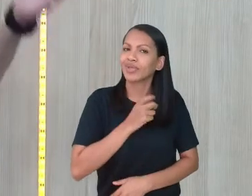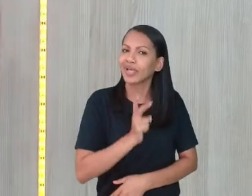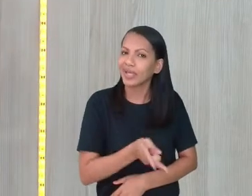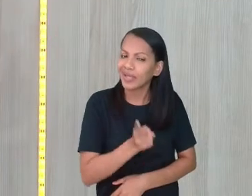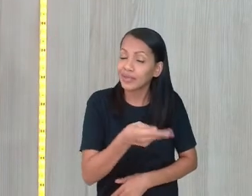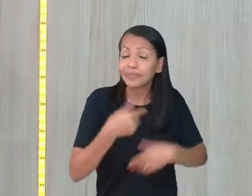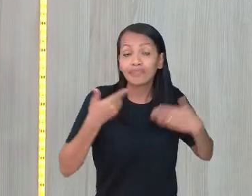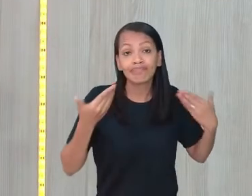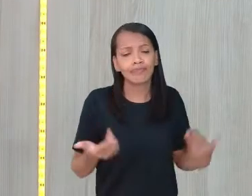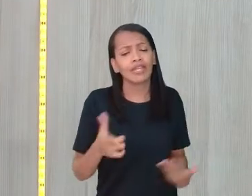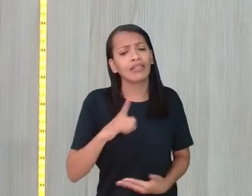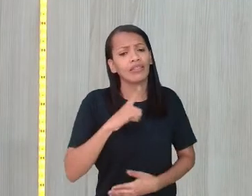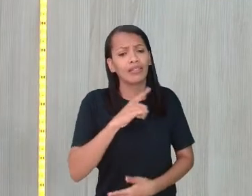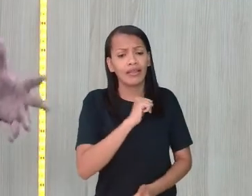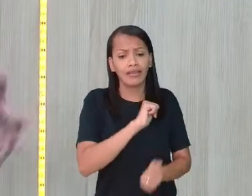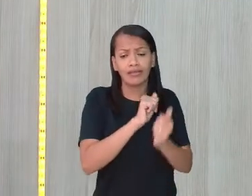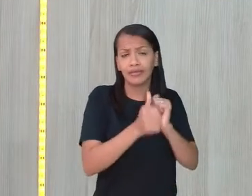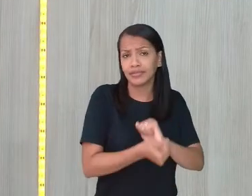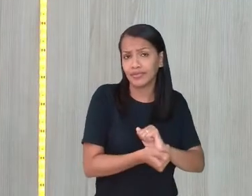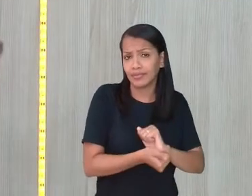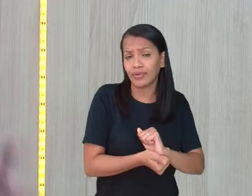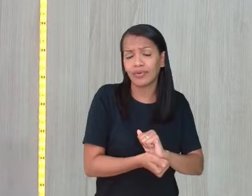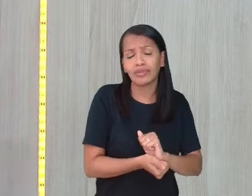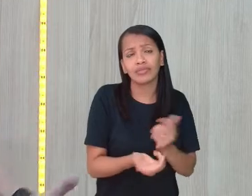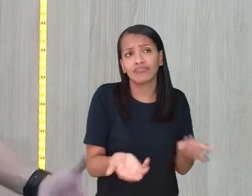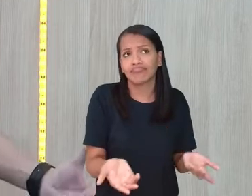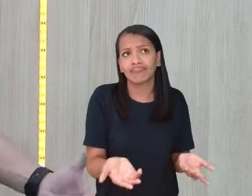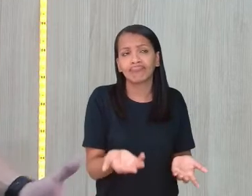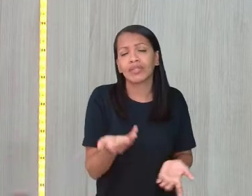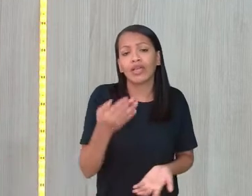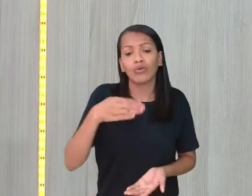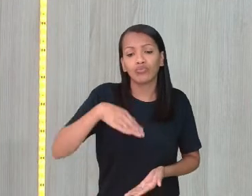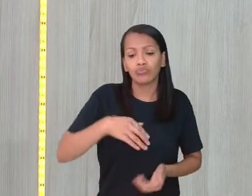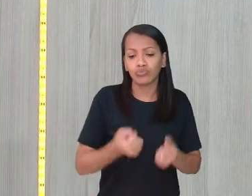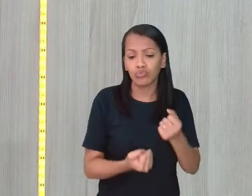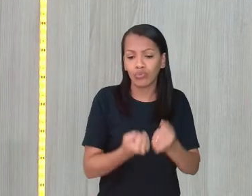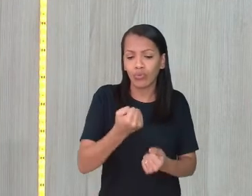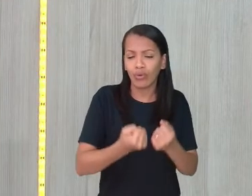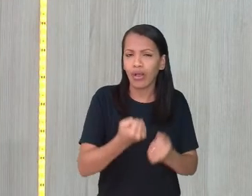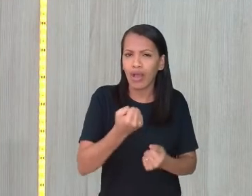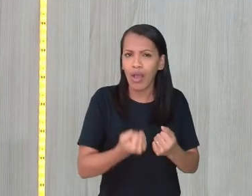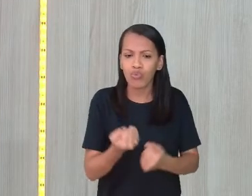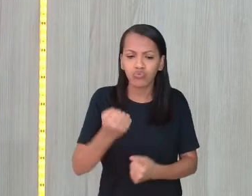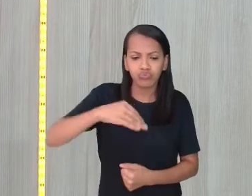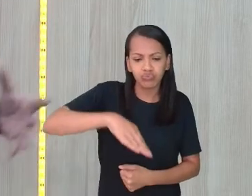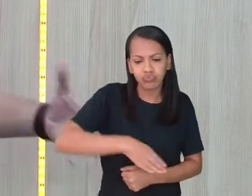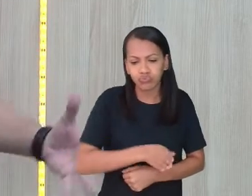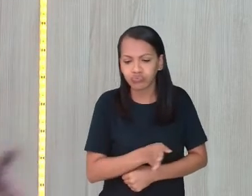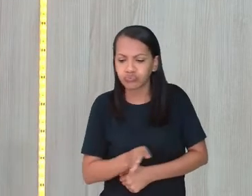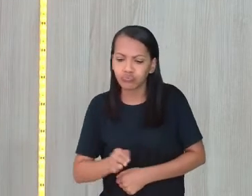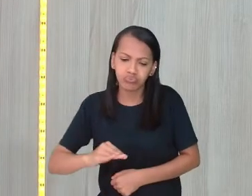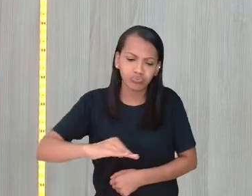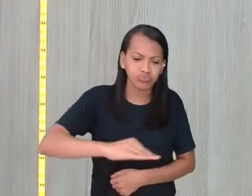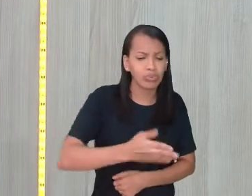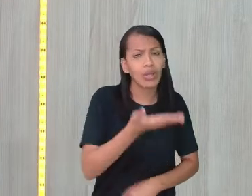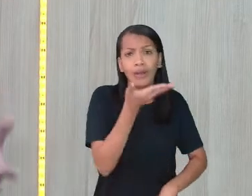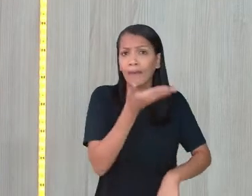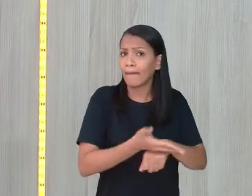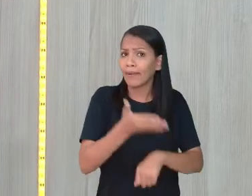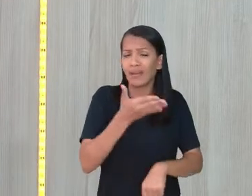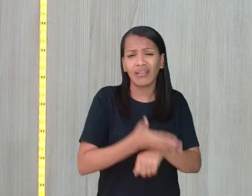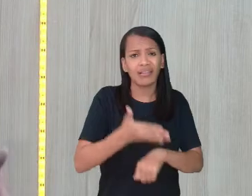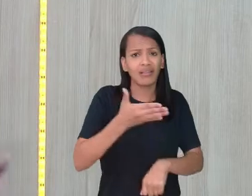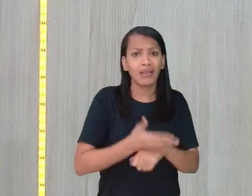não está na nossa vivência. Por exemplo, um Fórmula 1 da vida, não tem como praticar, né? Até o próprio kart